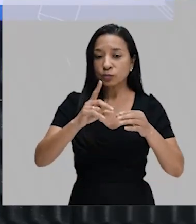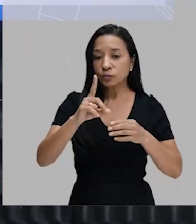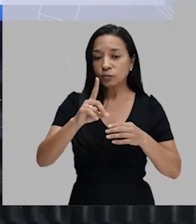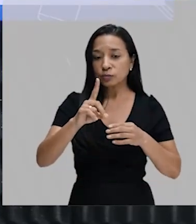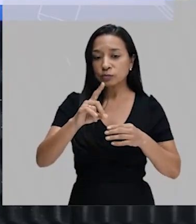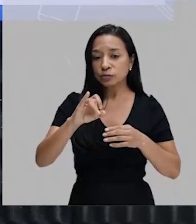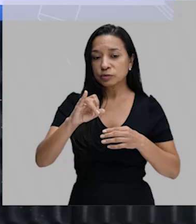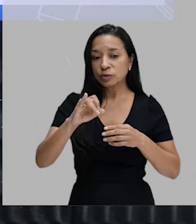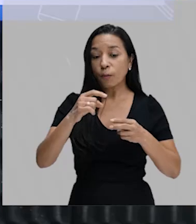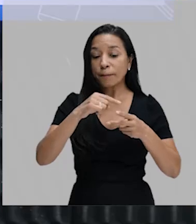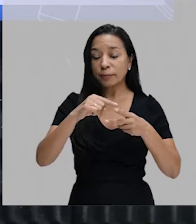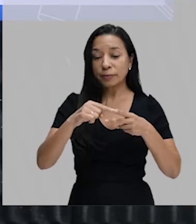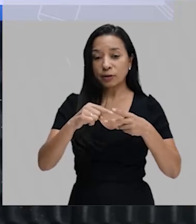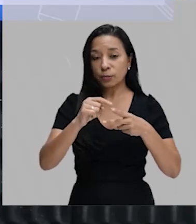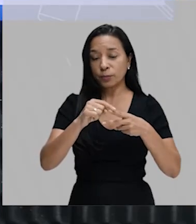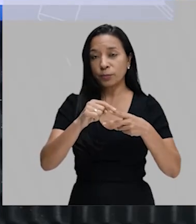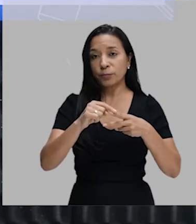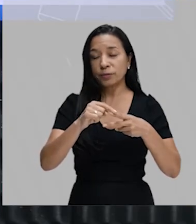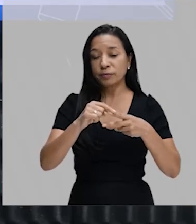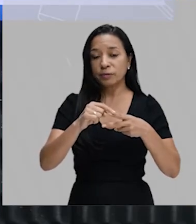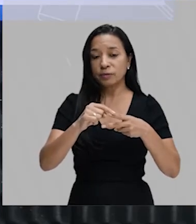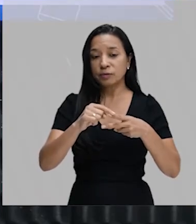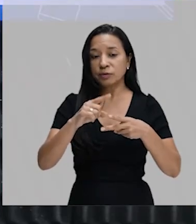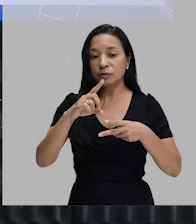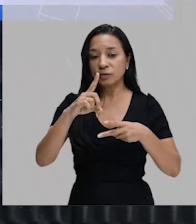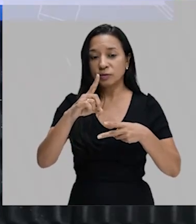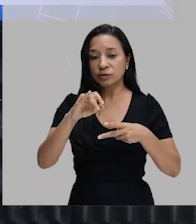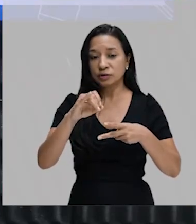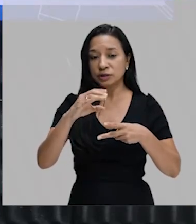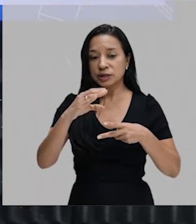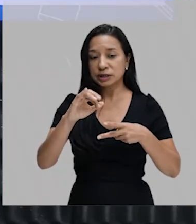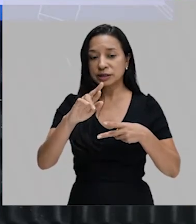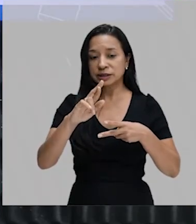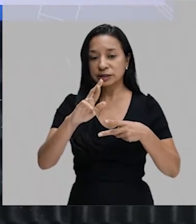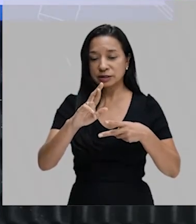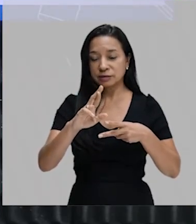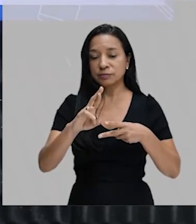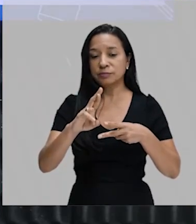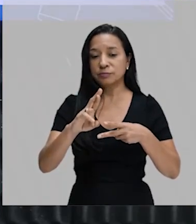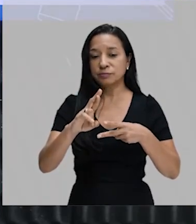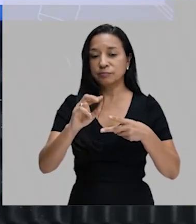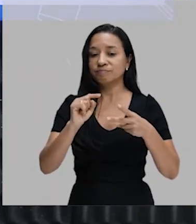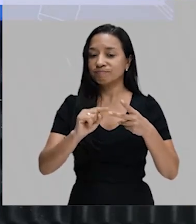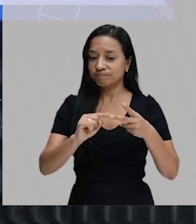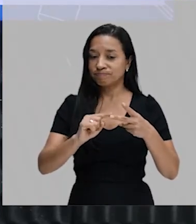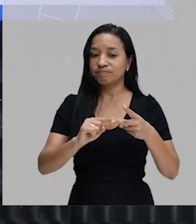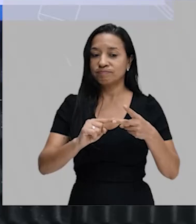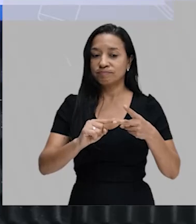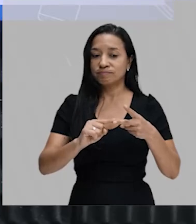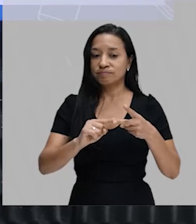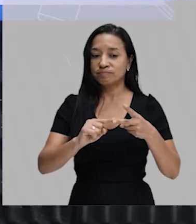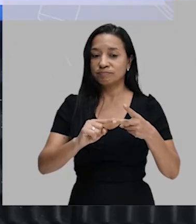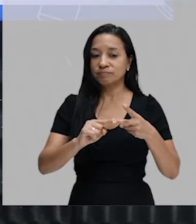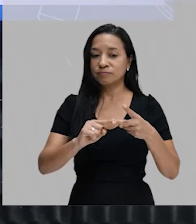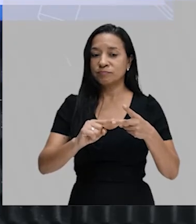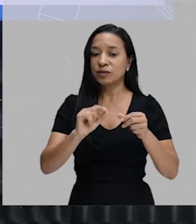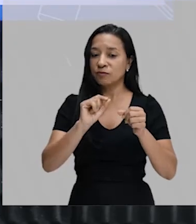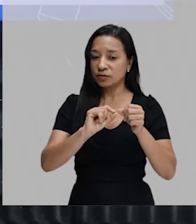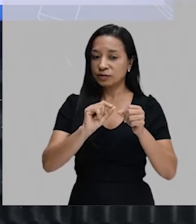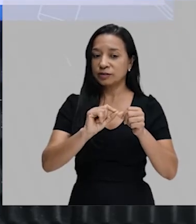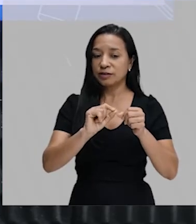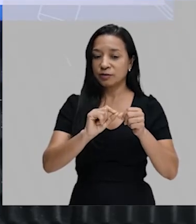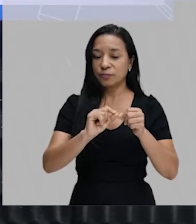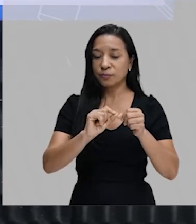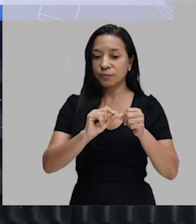dicho, tá? Dicho, que é dito em português. Hacer, que é o verbo fazer,